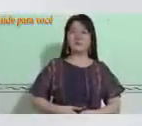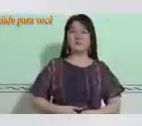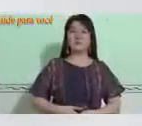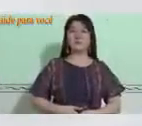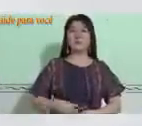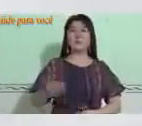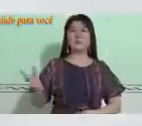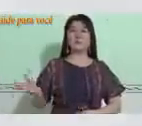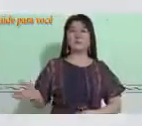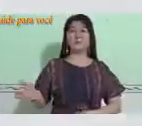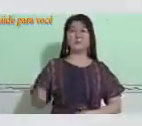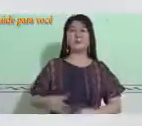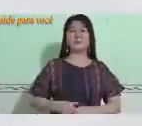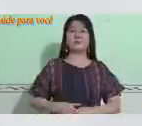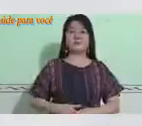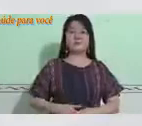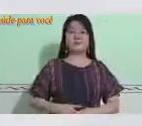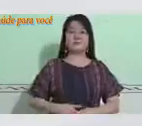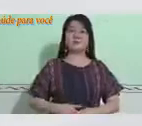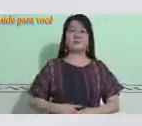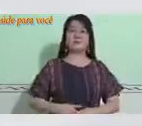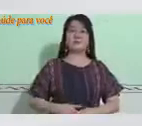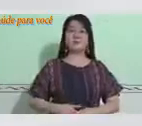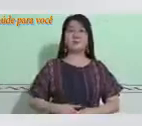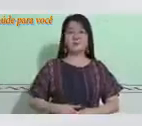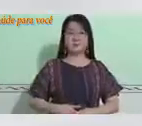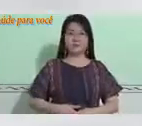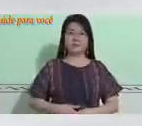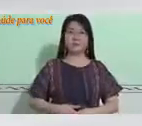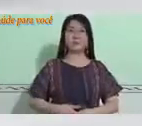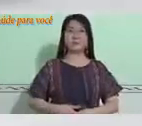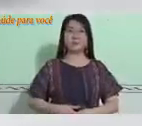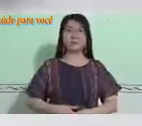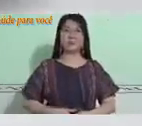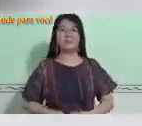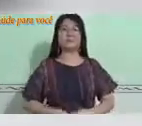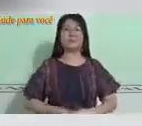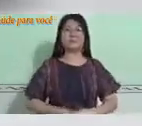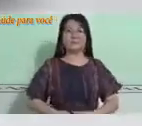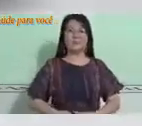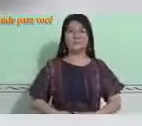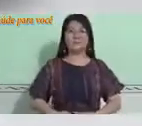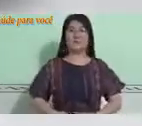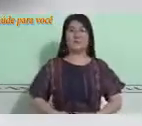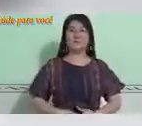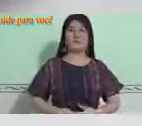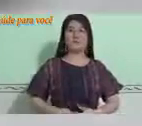situação, aumento da sede, diminuição da fome e dor de cabeça, por exemplo.